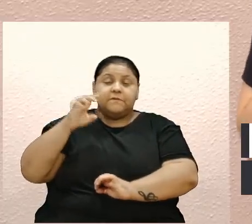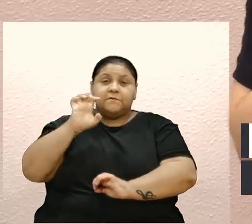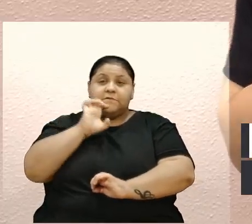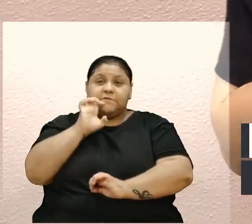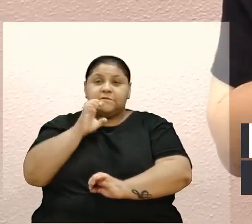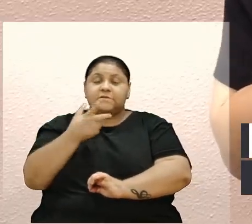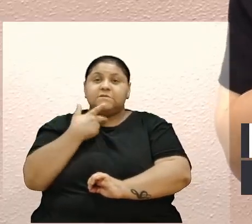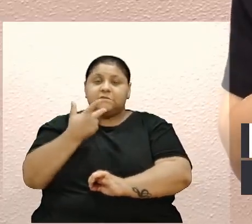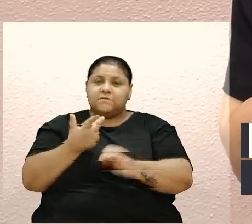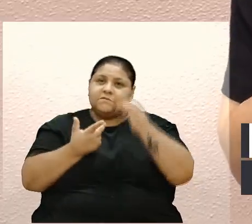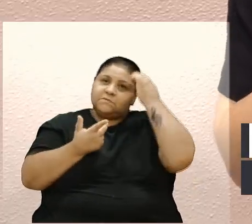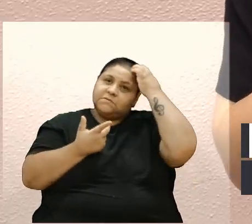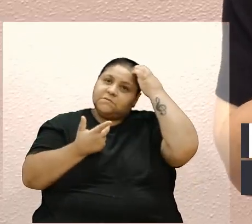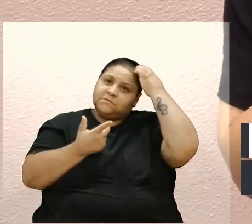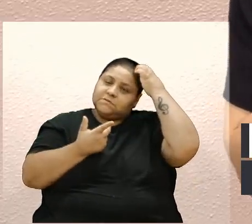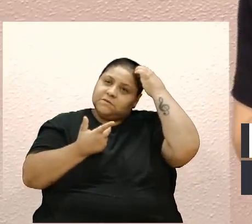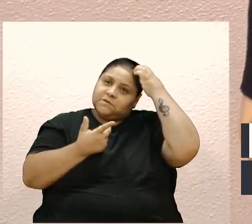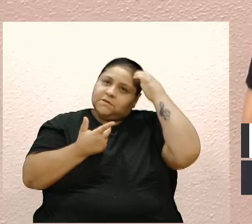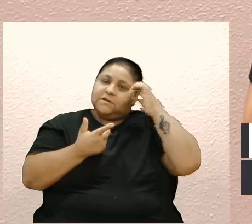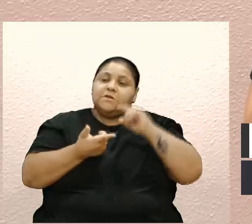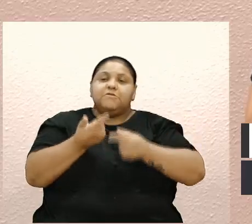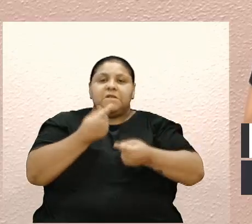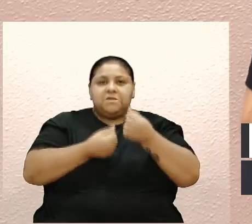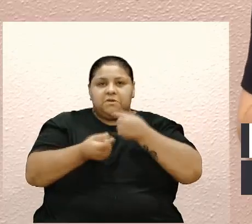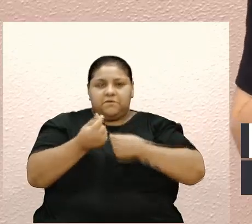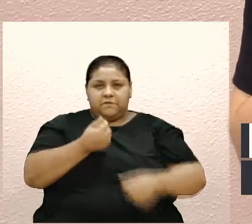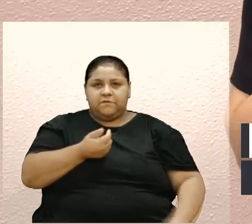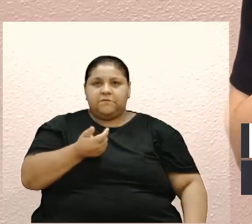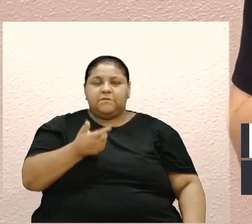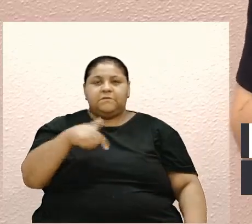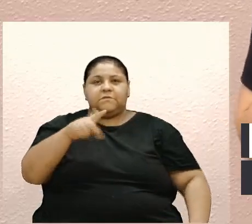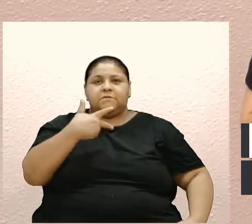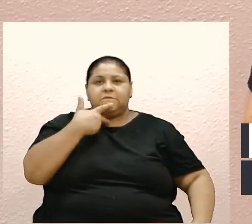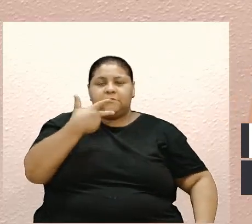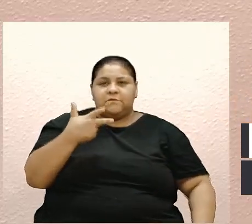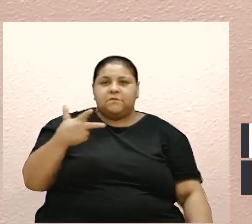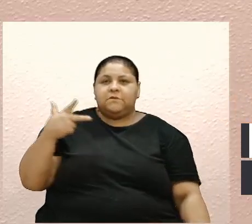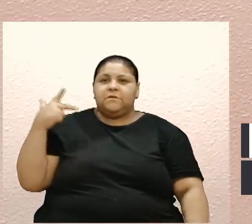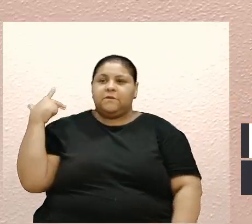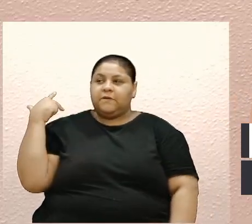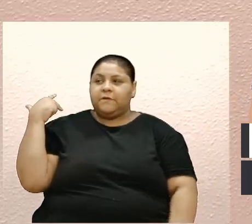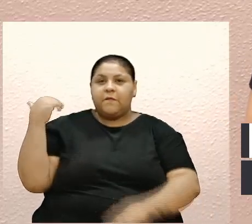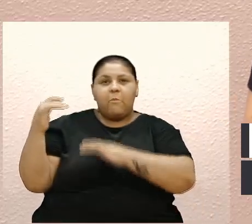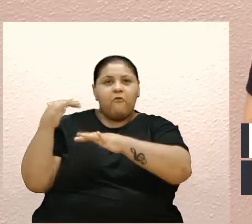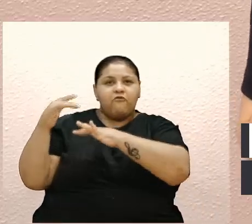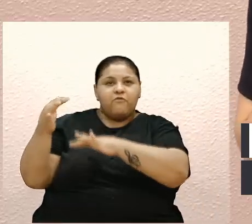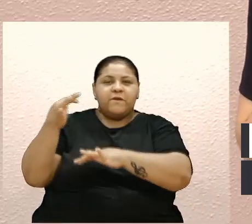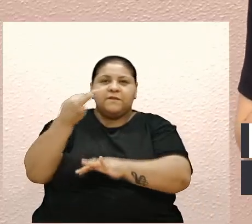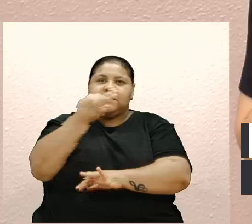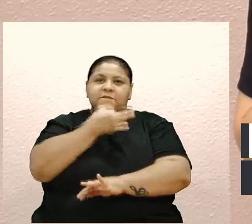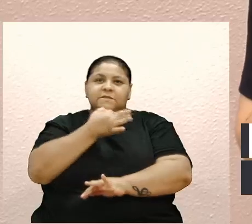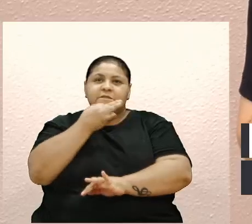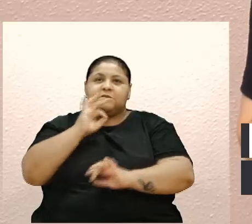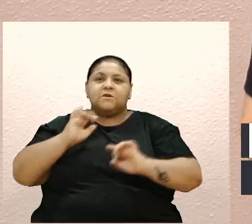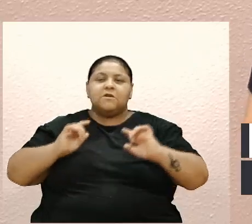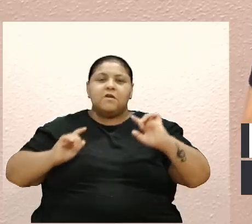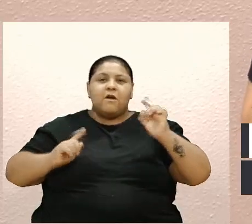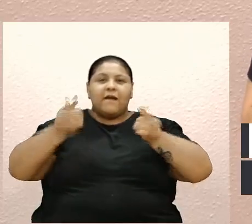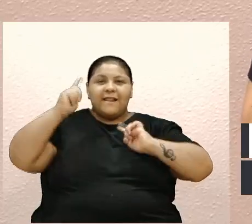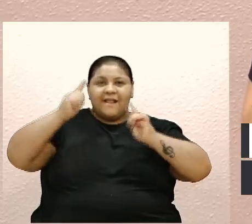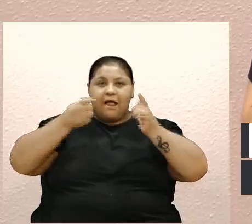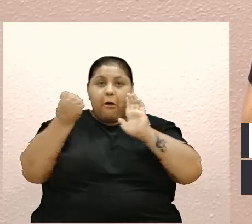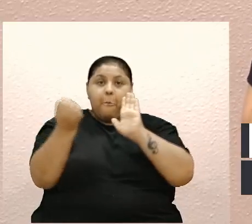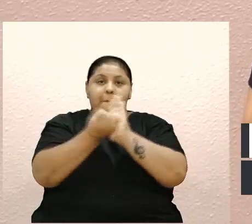falando também de... A gente não deixa de falar de economia, a gente não deixa de falar do movimento da cidade. O carnaval é um símbolo do